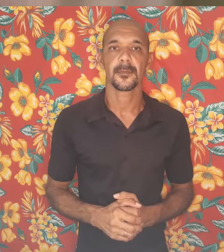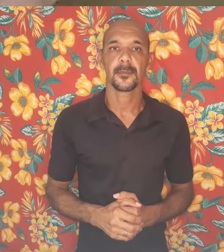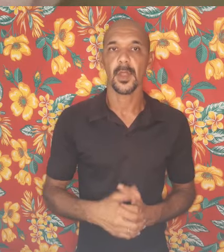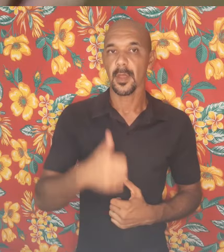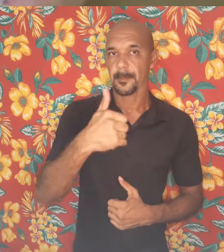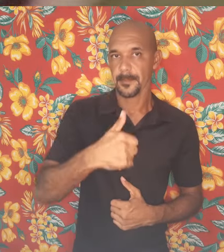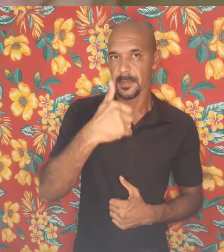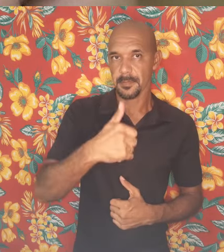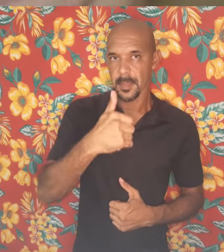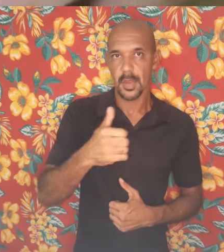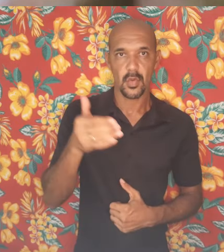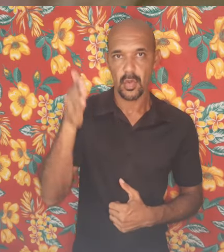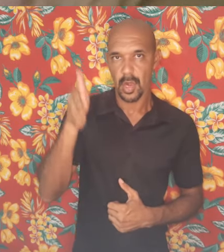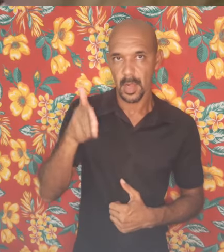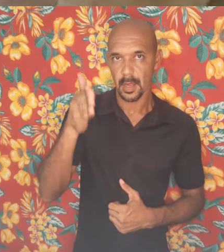primeiro lado,